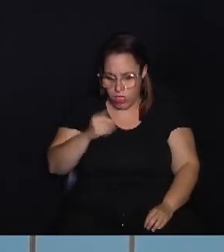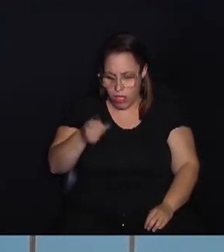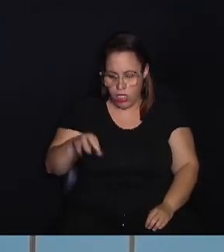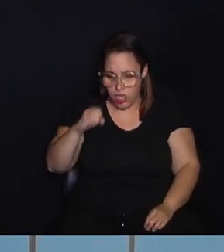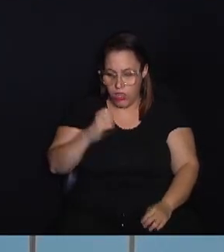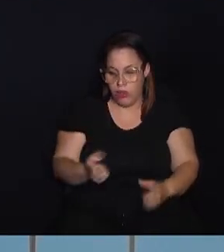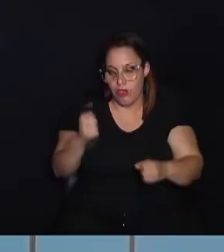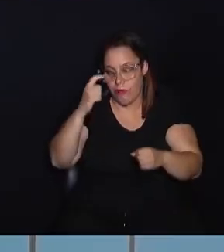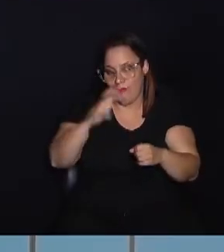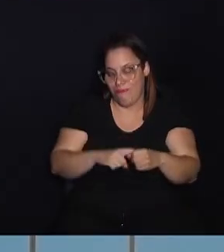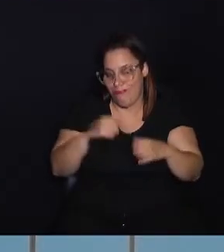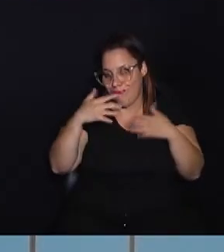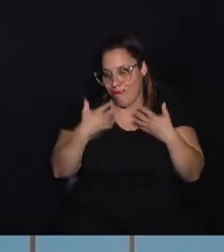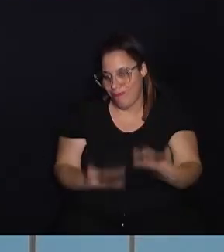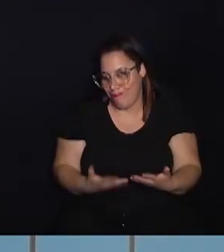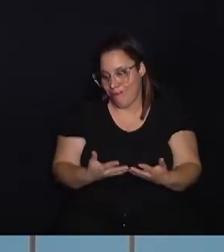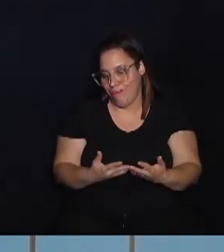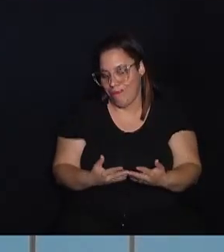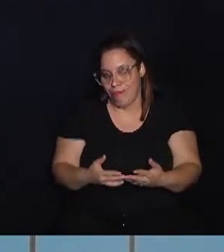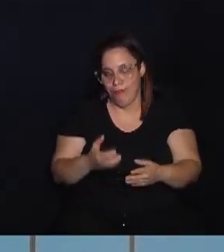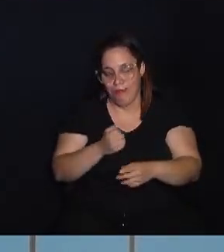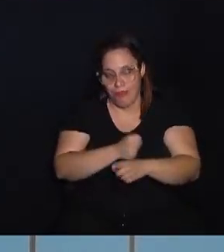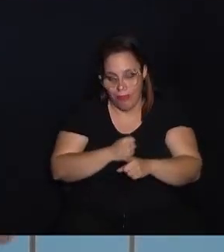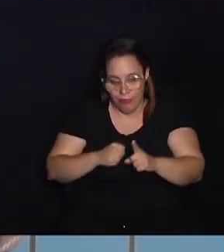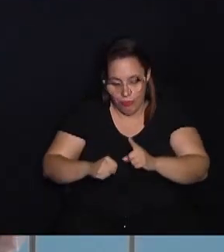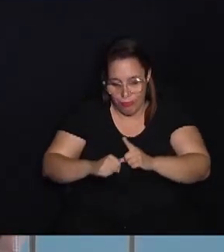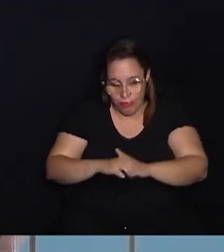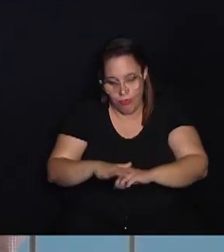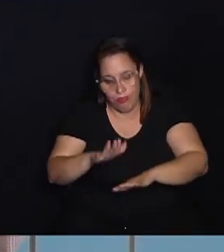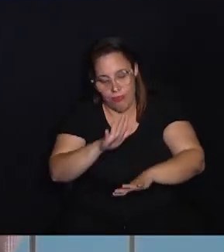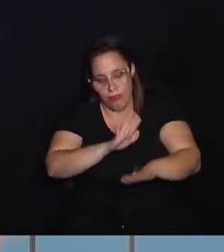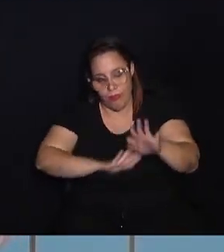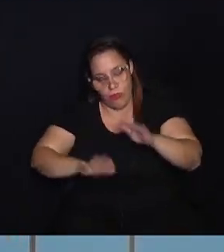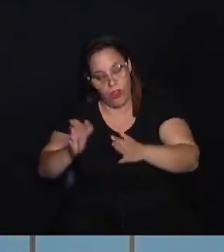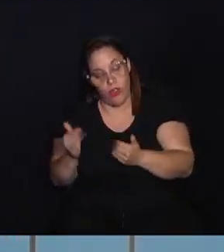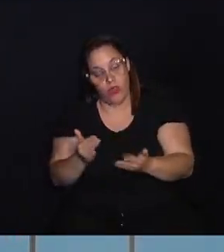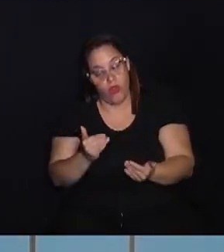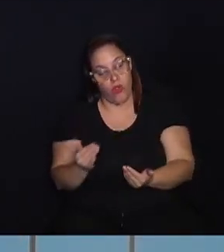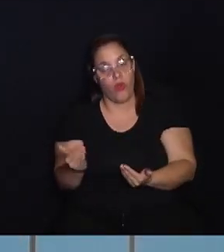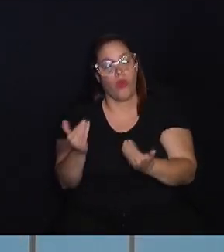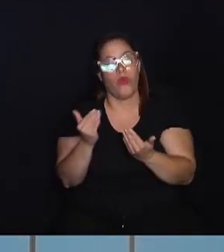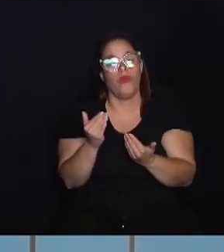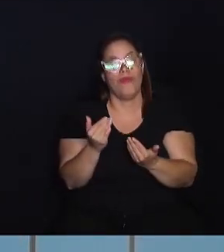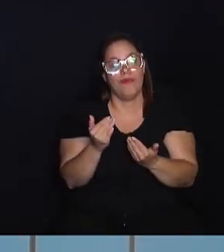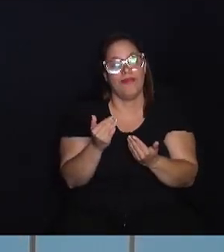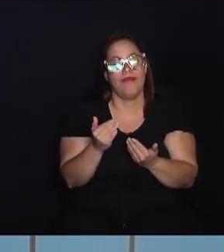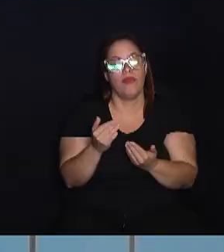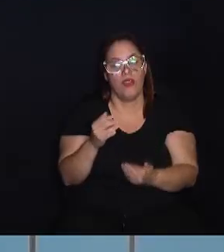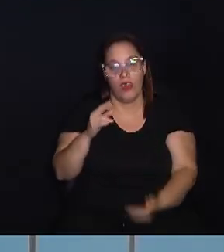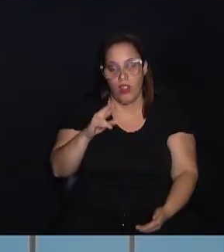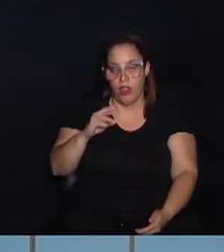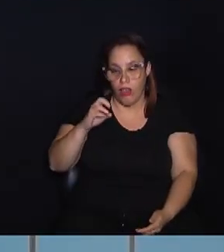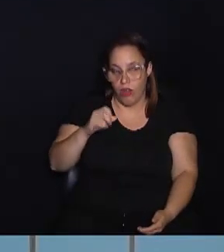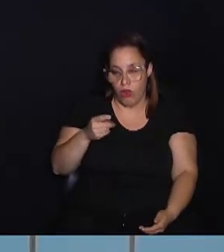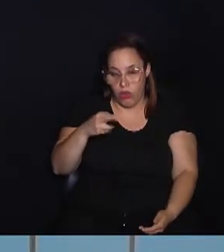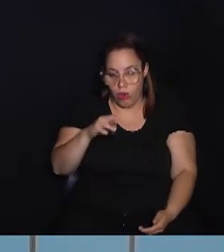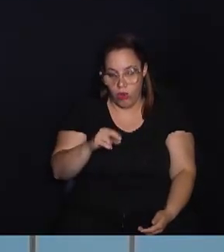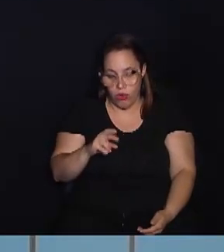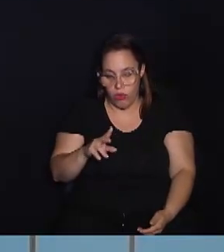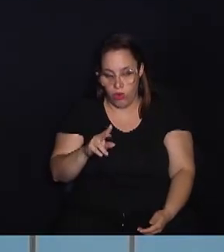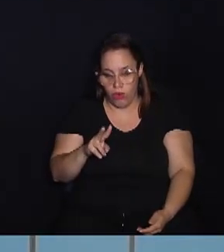volta. Então a sociedade precisa cuidar um pouco dos jovens, do recovery e das